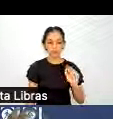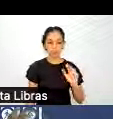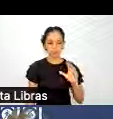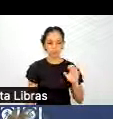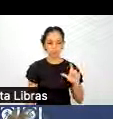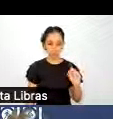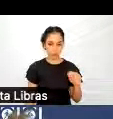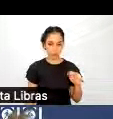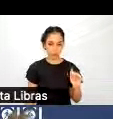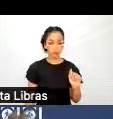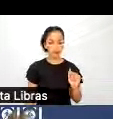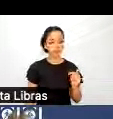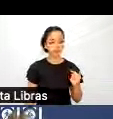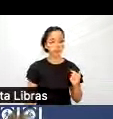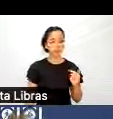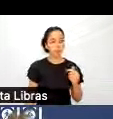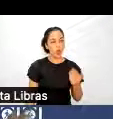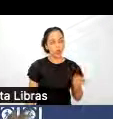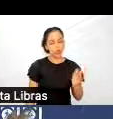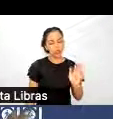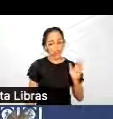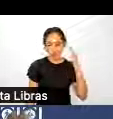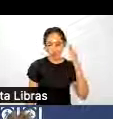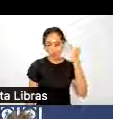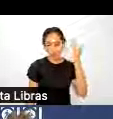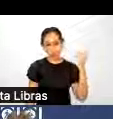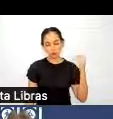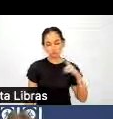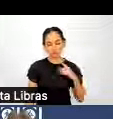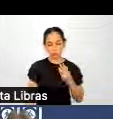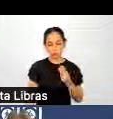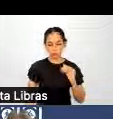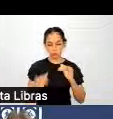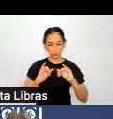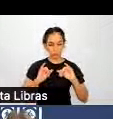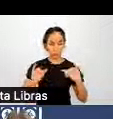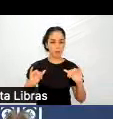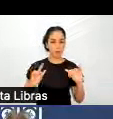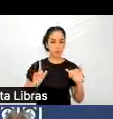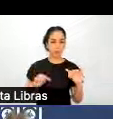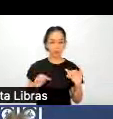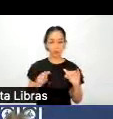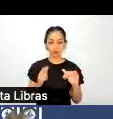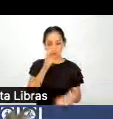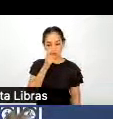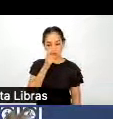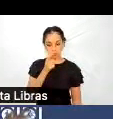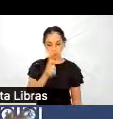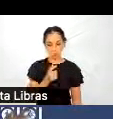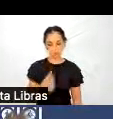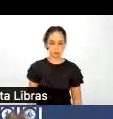super famoso no mundo, né? Eles fazem muita propaganda desse programa, é um programa realmente interessante,